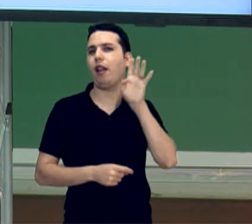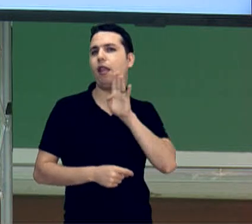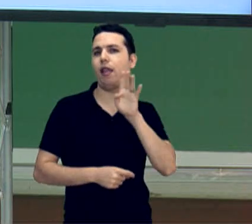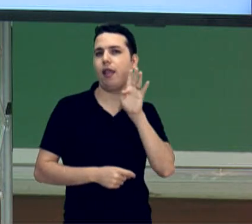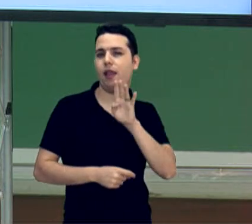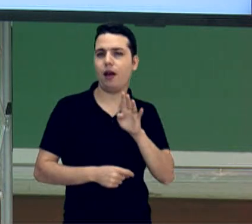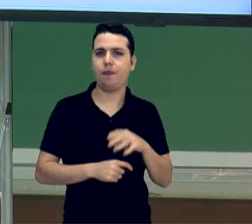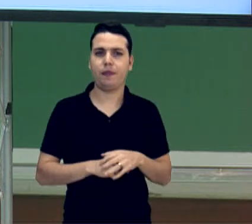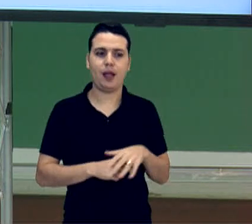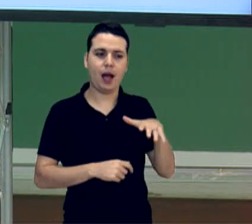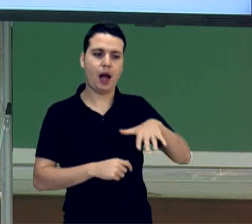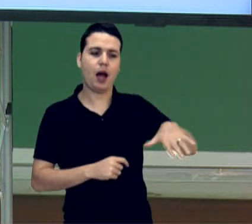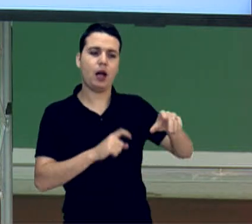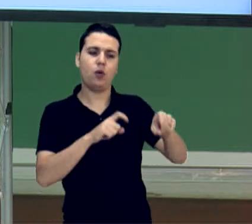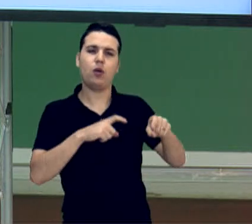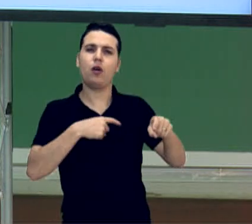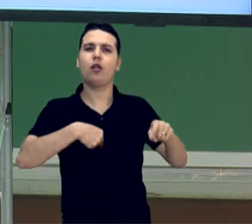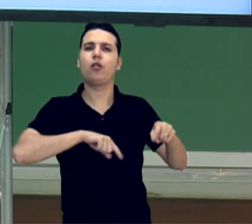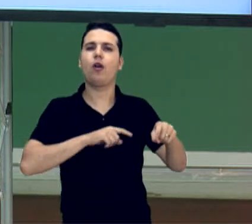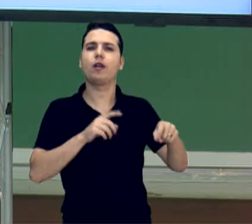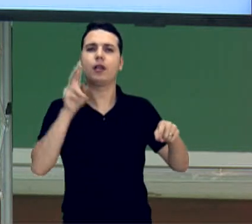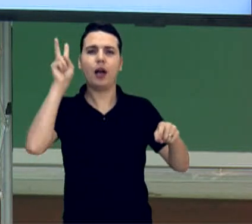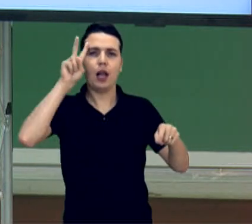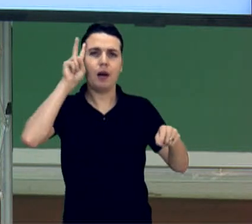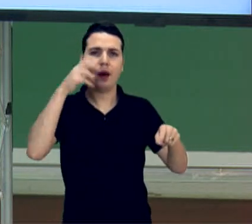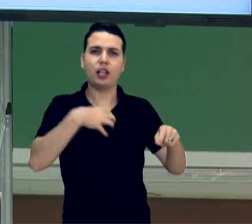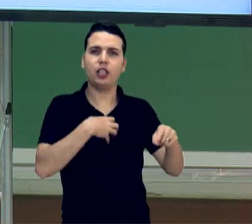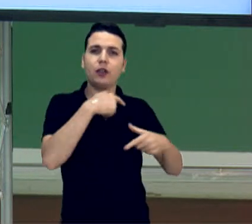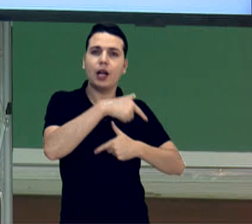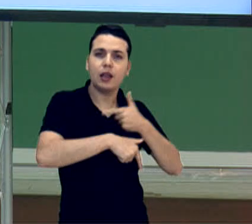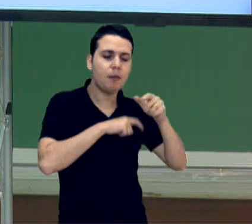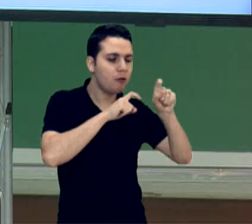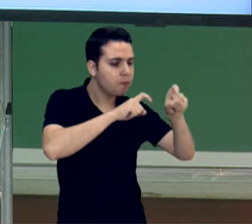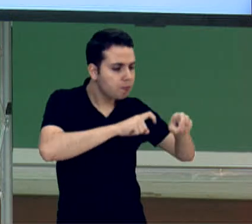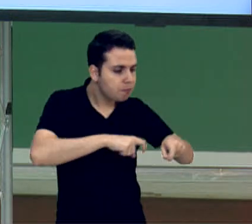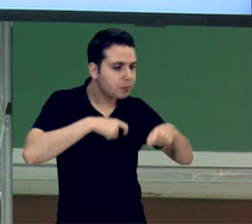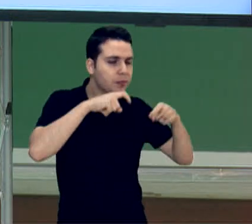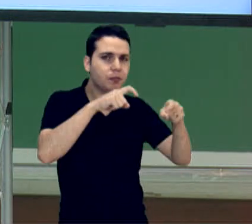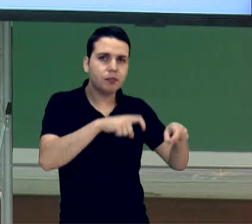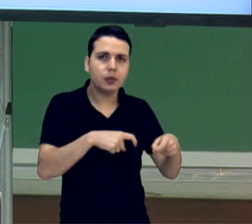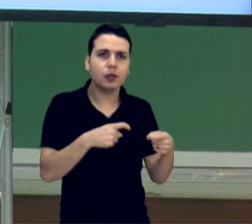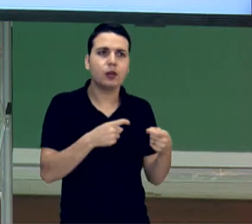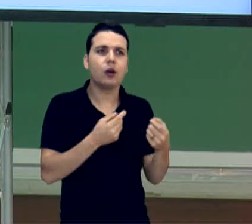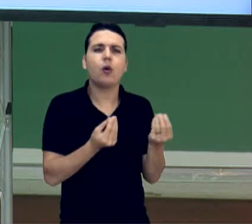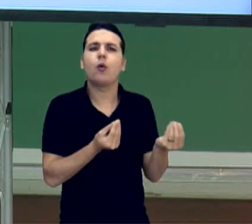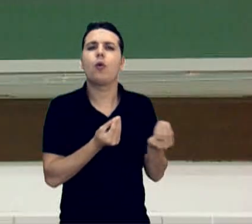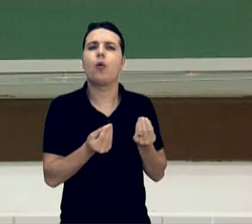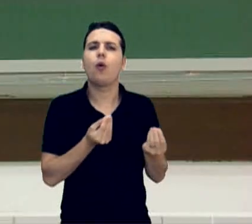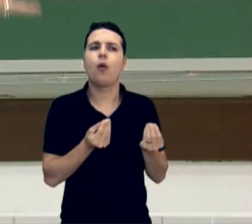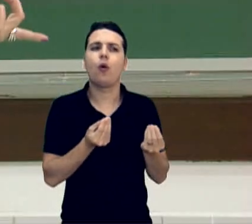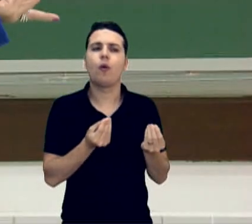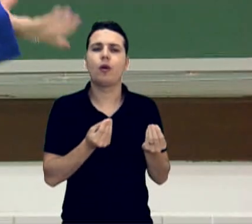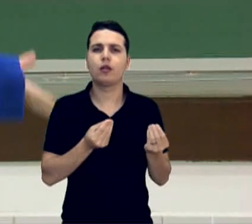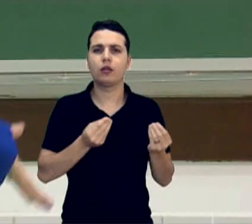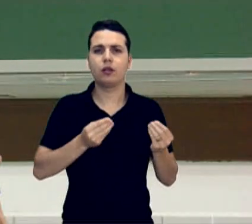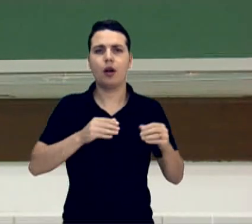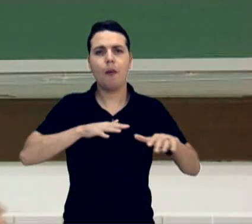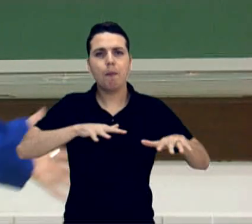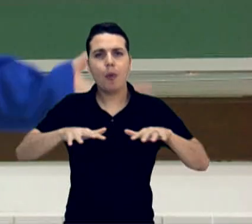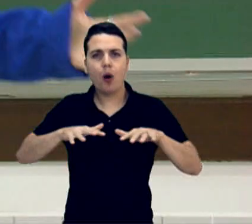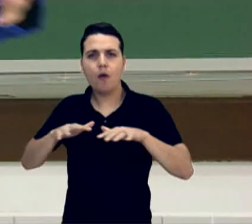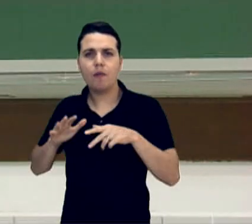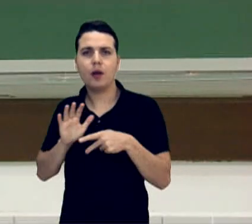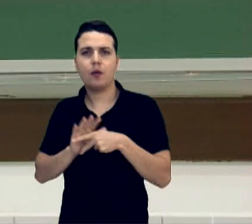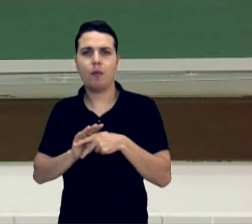gente fala em zona rural, a gente já lembra da lida do campo, né? E como que surgiu, então, os passos da lida